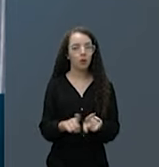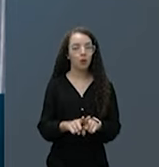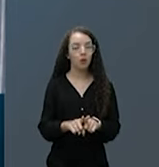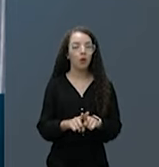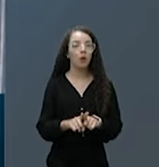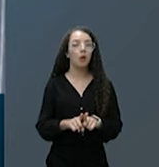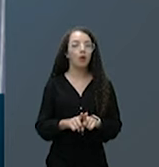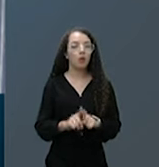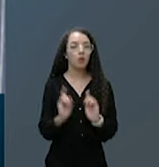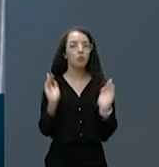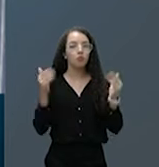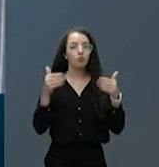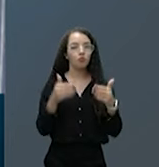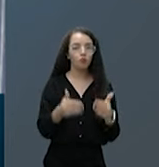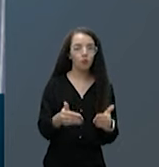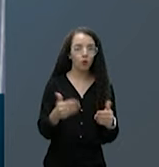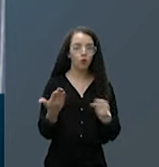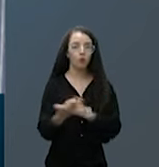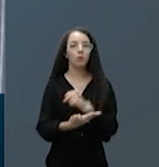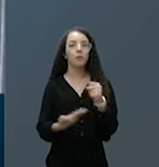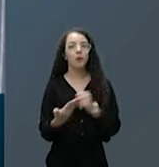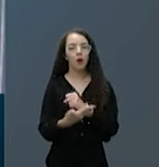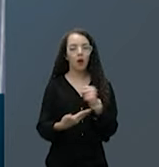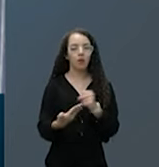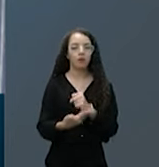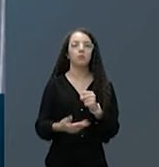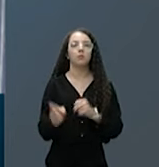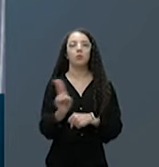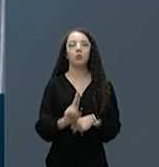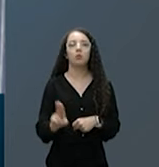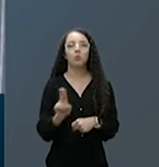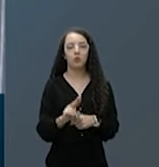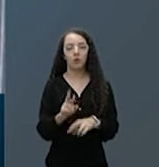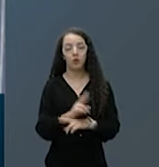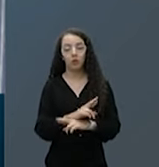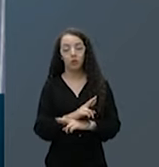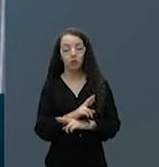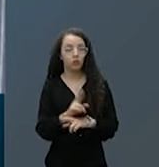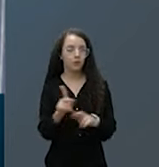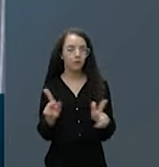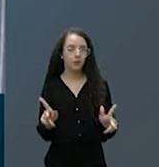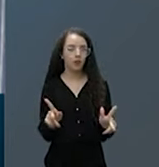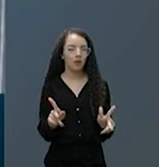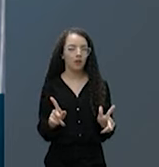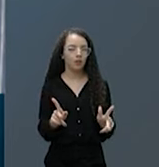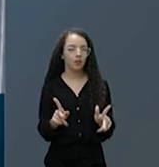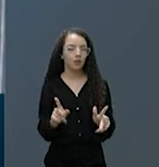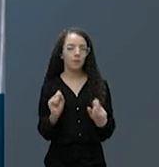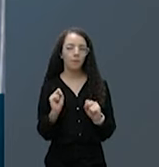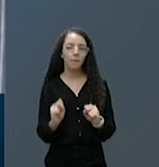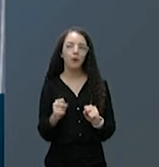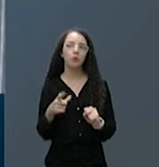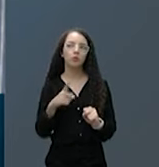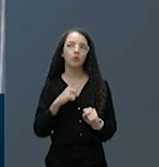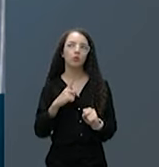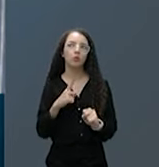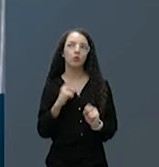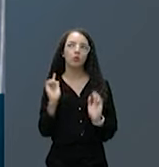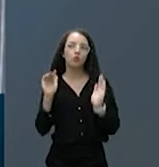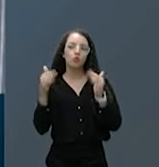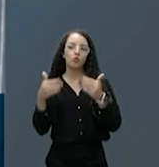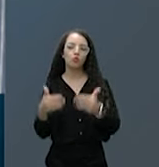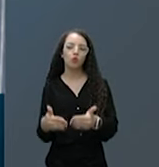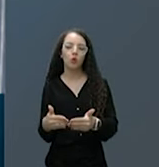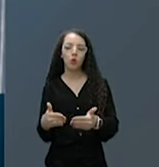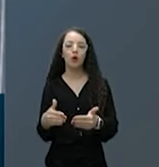baseia para suscitar a suposta divergência em um específico excerto